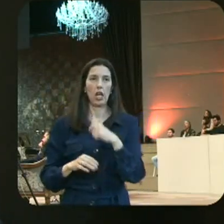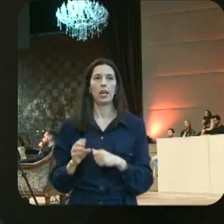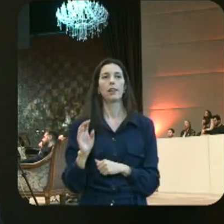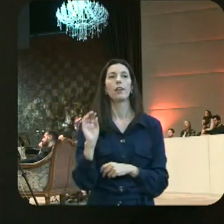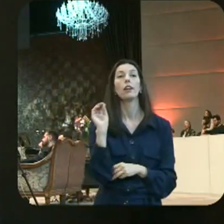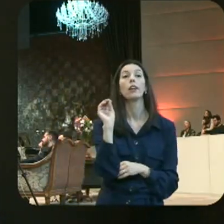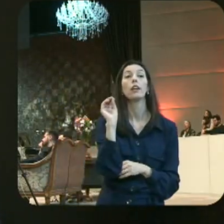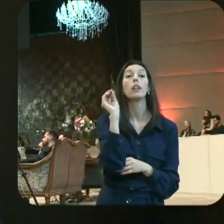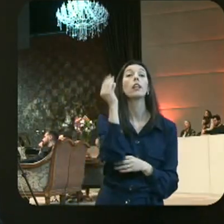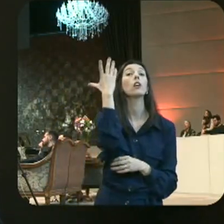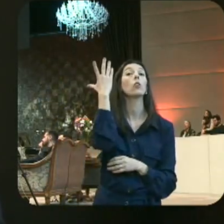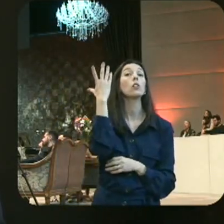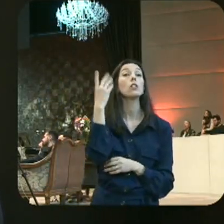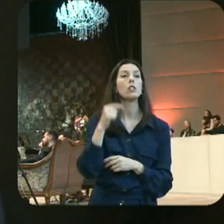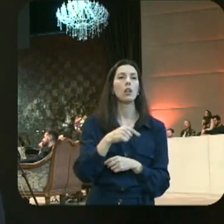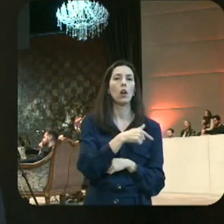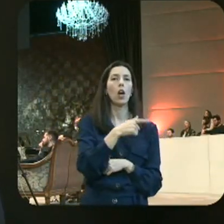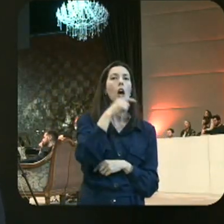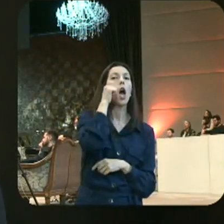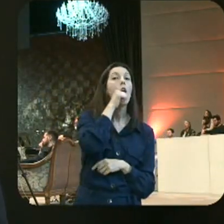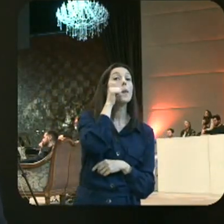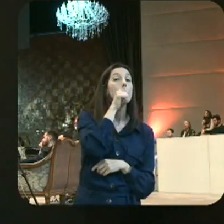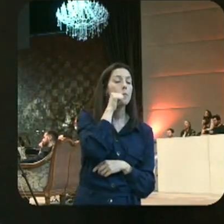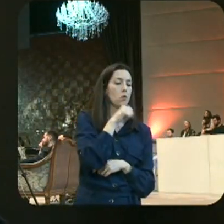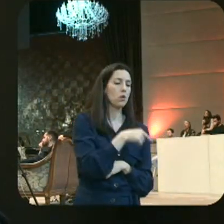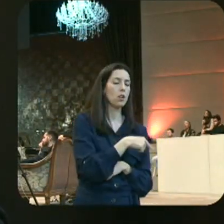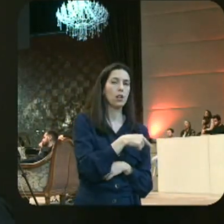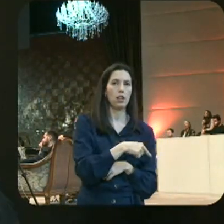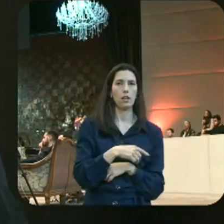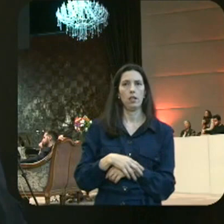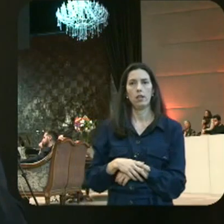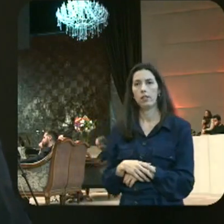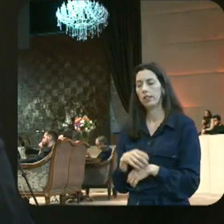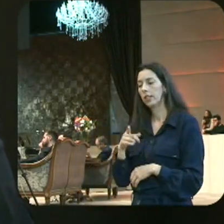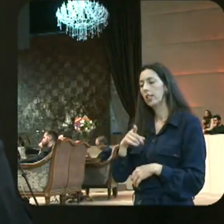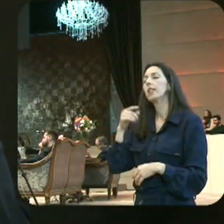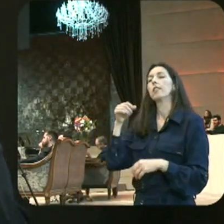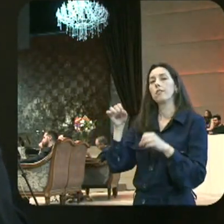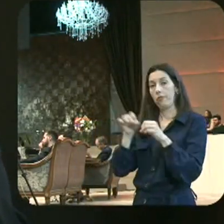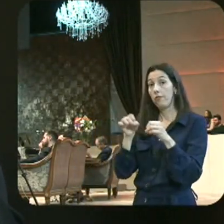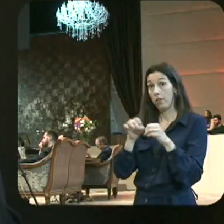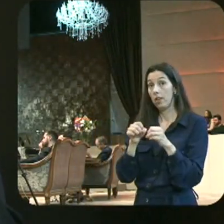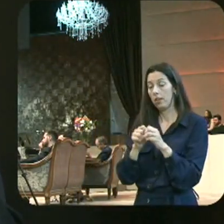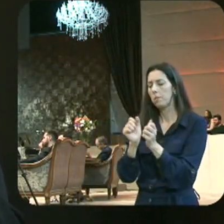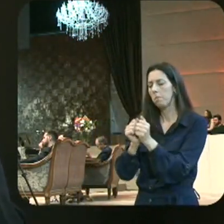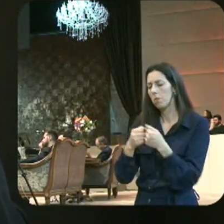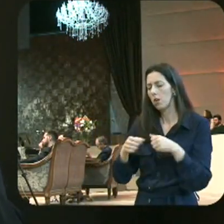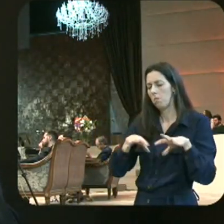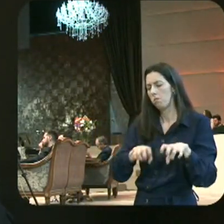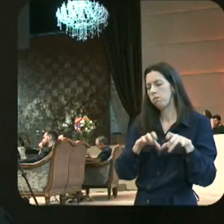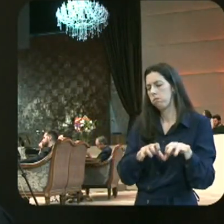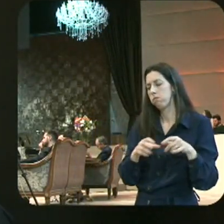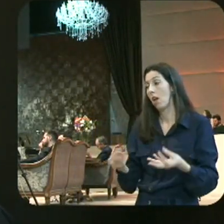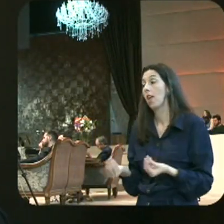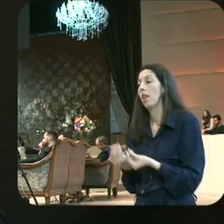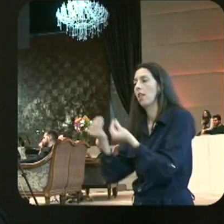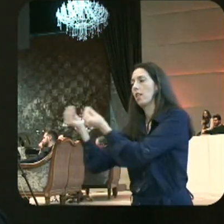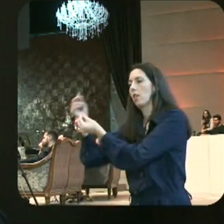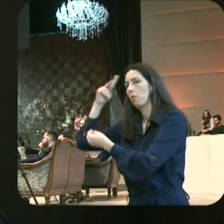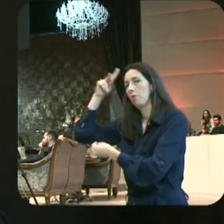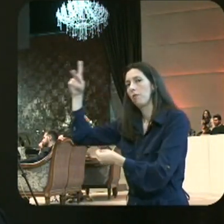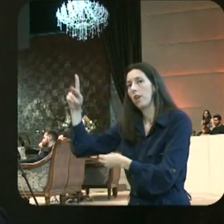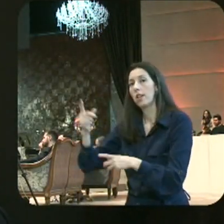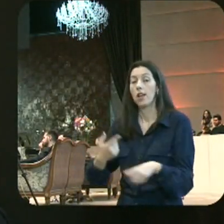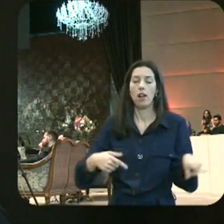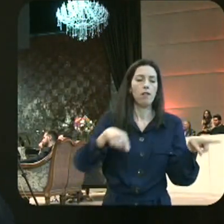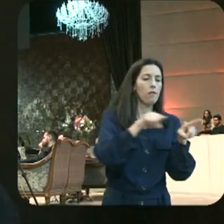Até acabar aquela seca na terra, não faltou farinha e nem azeite na